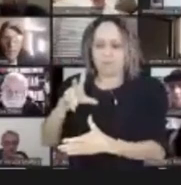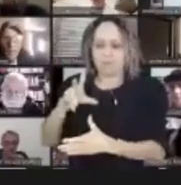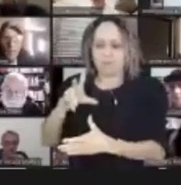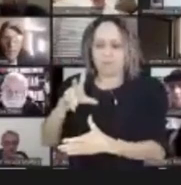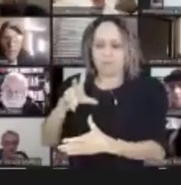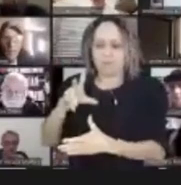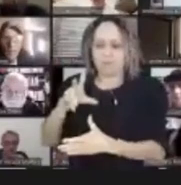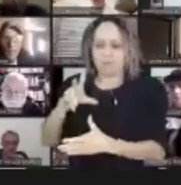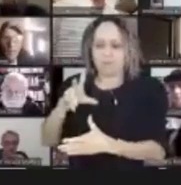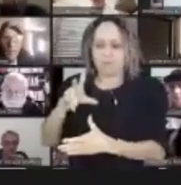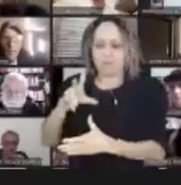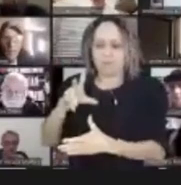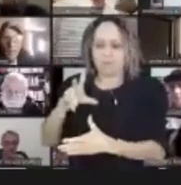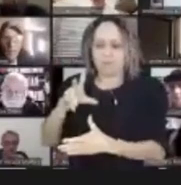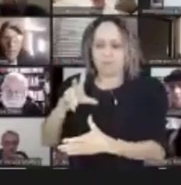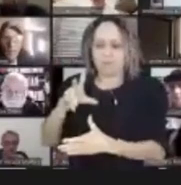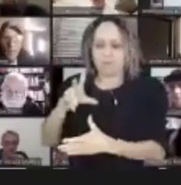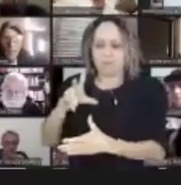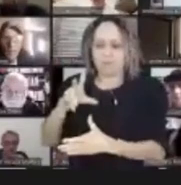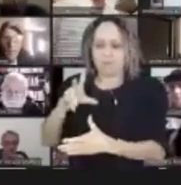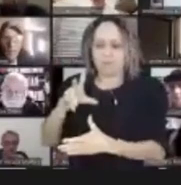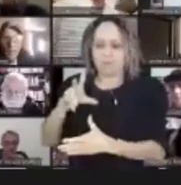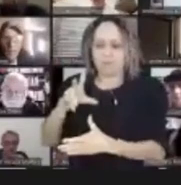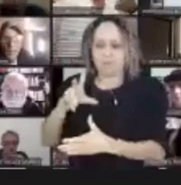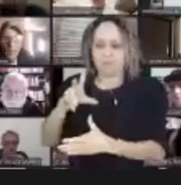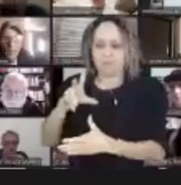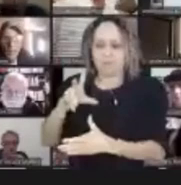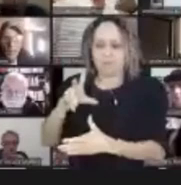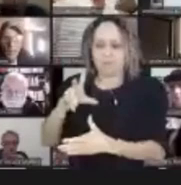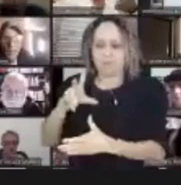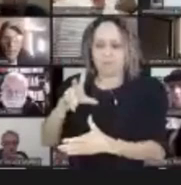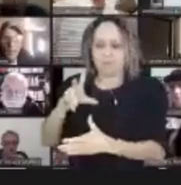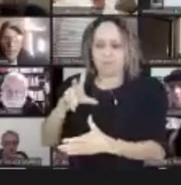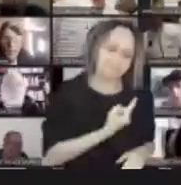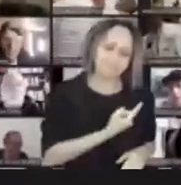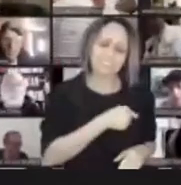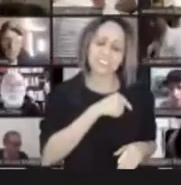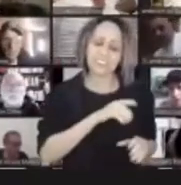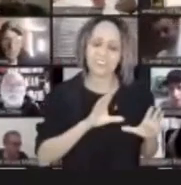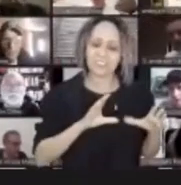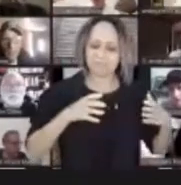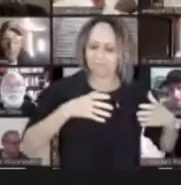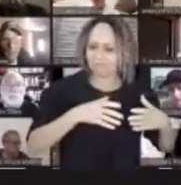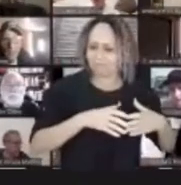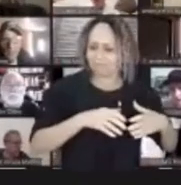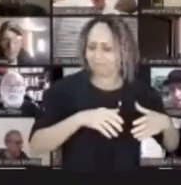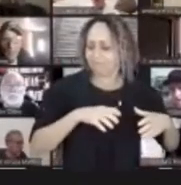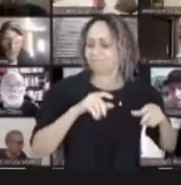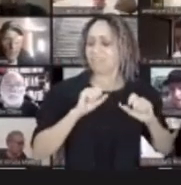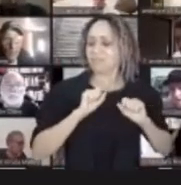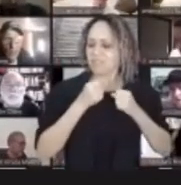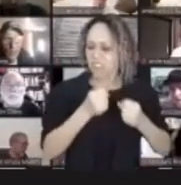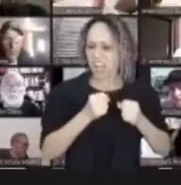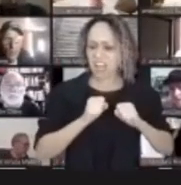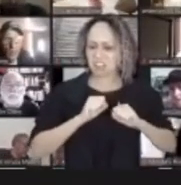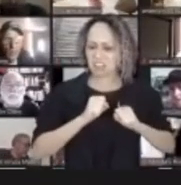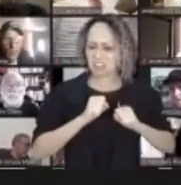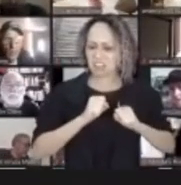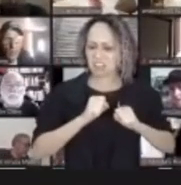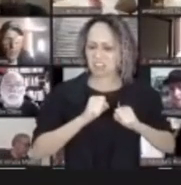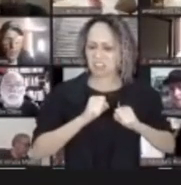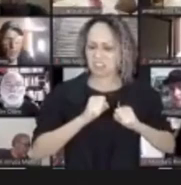está reagindo, está lutando, está dando exemplo para todos nós, viu? Vocês são um orgulho para qualquer